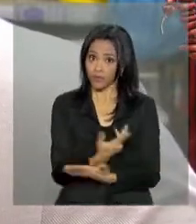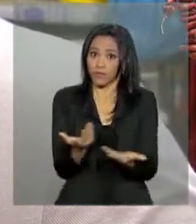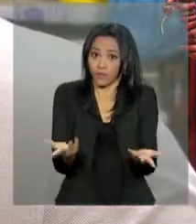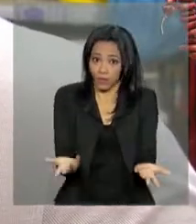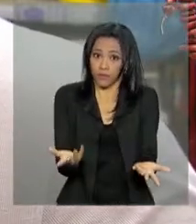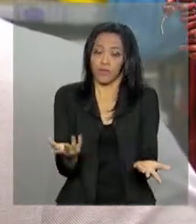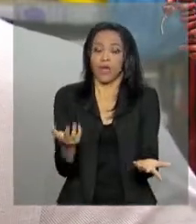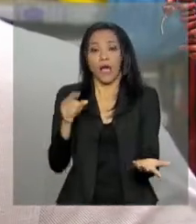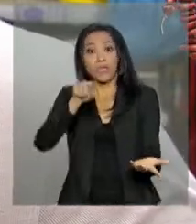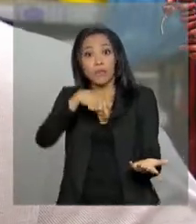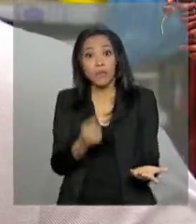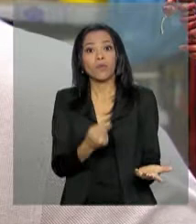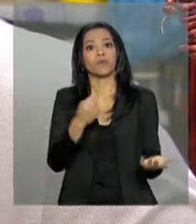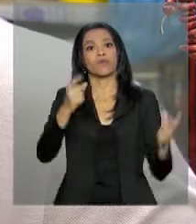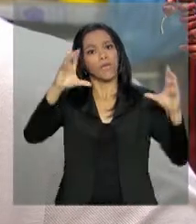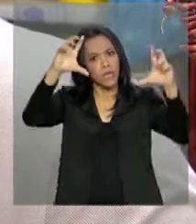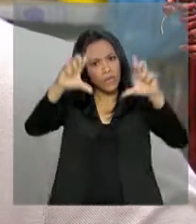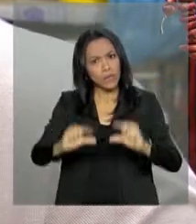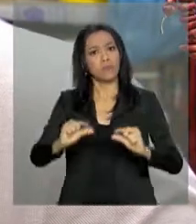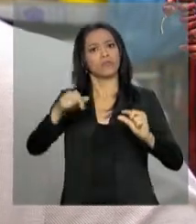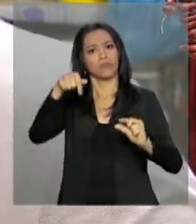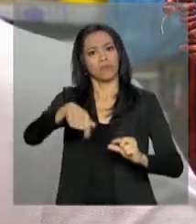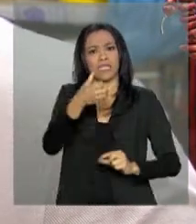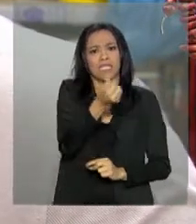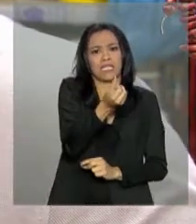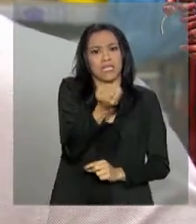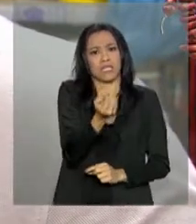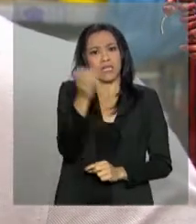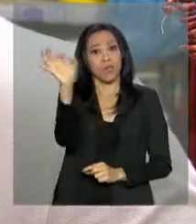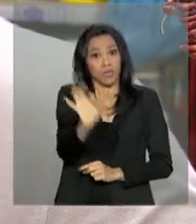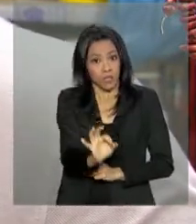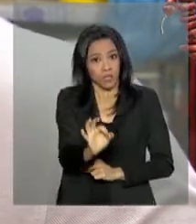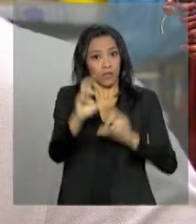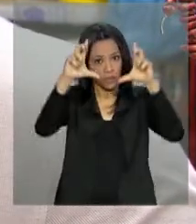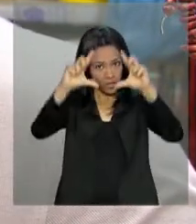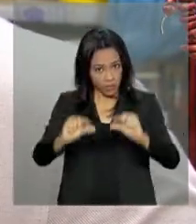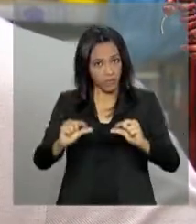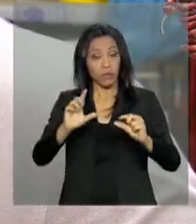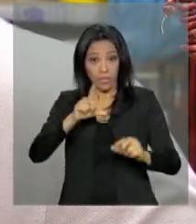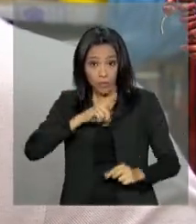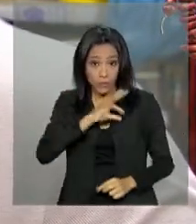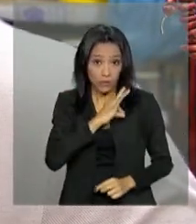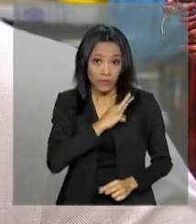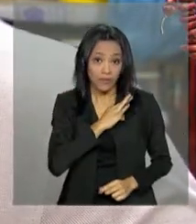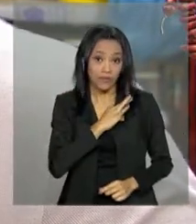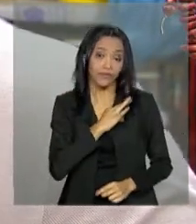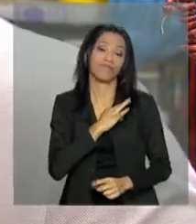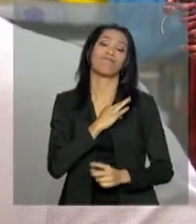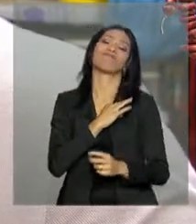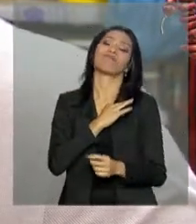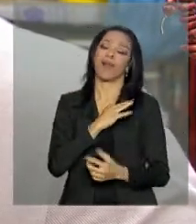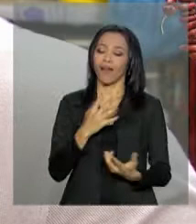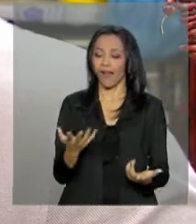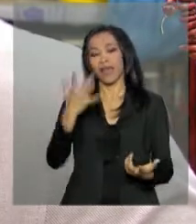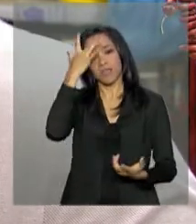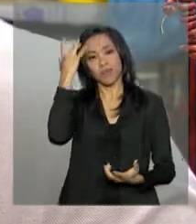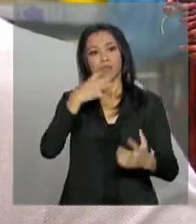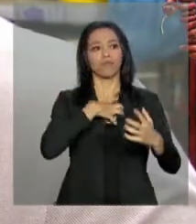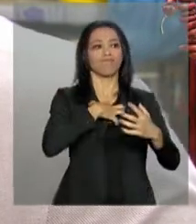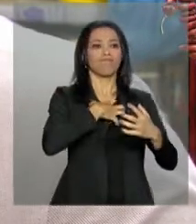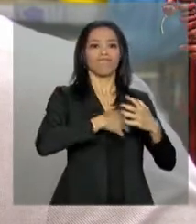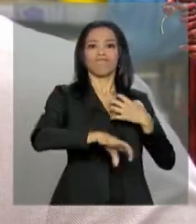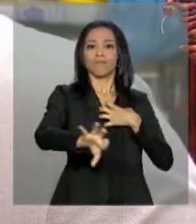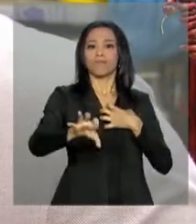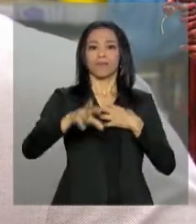Mercadão, a violência caiu 60%. Quer dizer, onde é a polícia, você pode ter certeza que as pessoas respeitam.